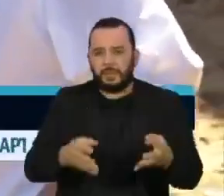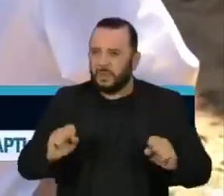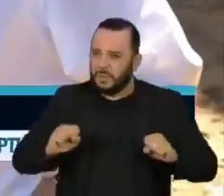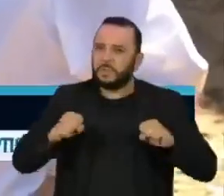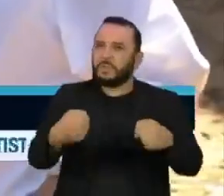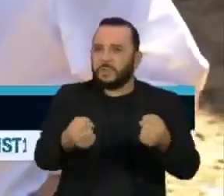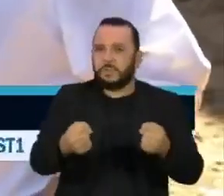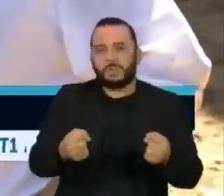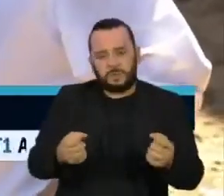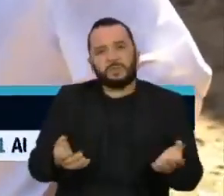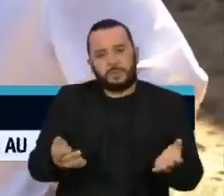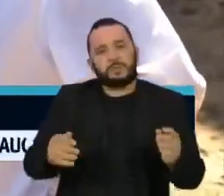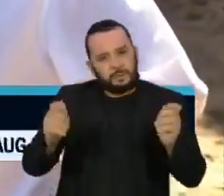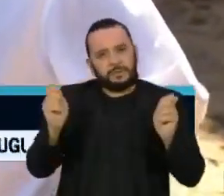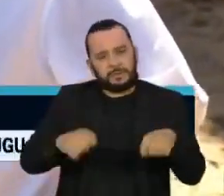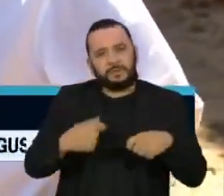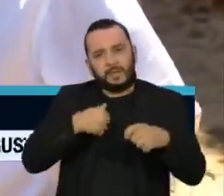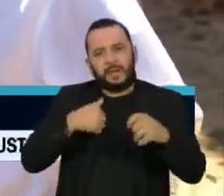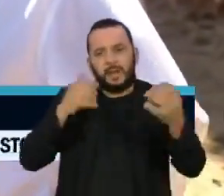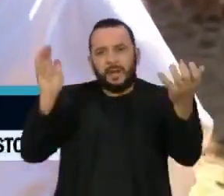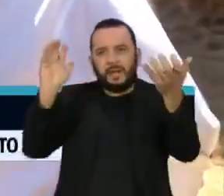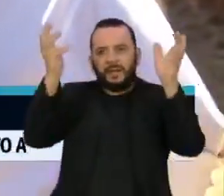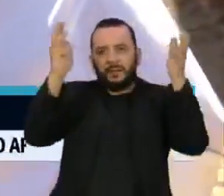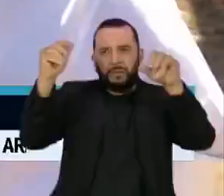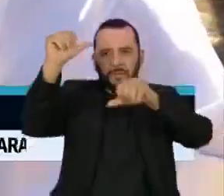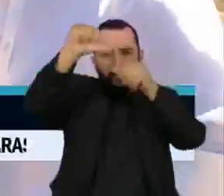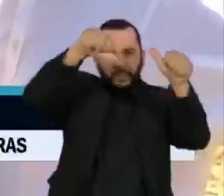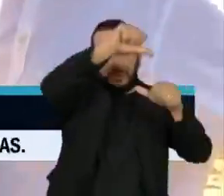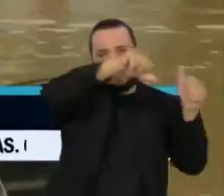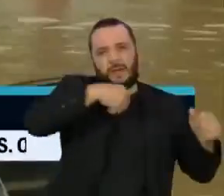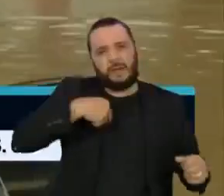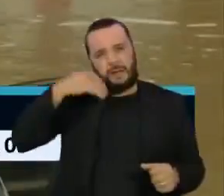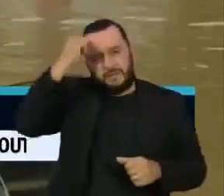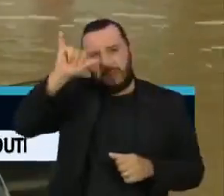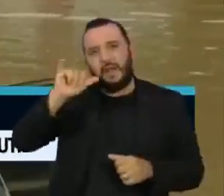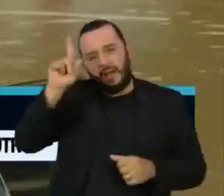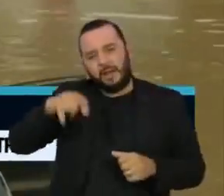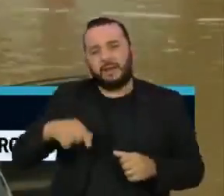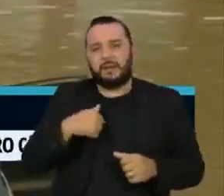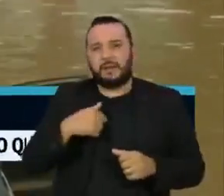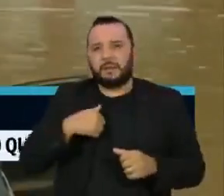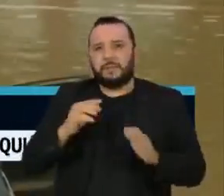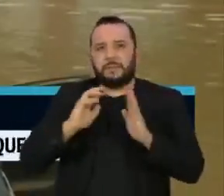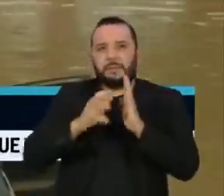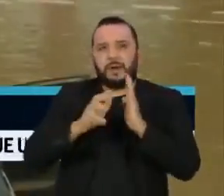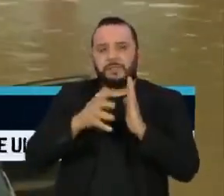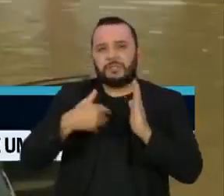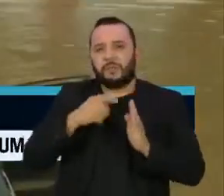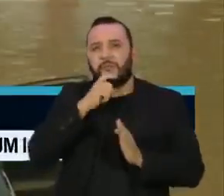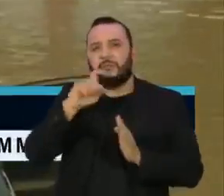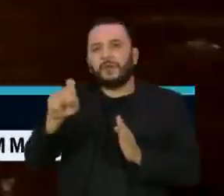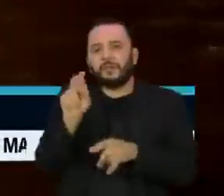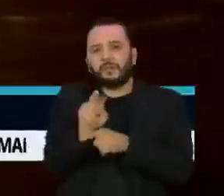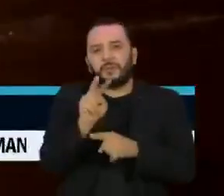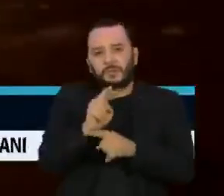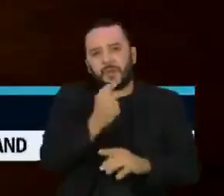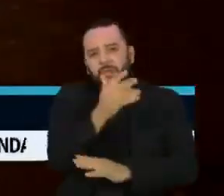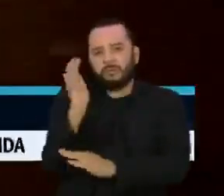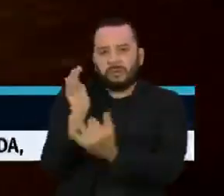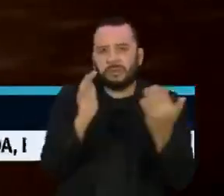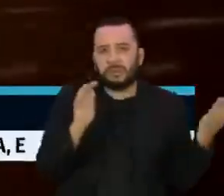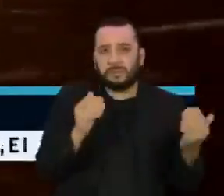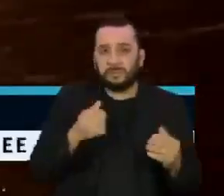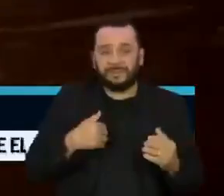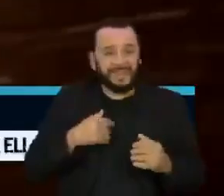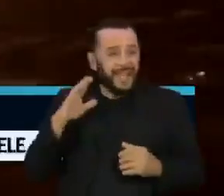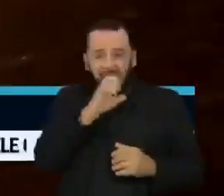tudo para combater a mudança climática uma velha bandeira do Partido Verde a velocidade EA força com que as águas subiram em